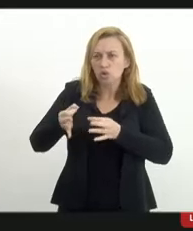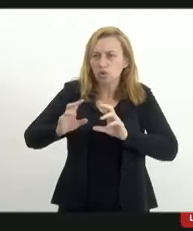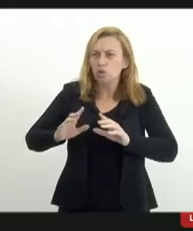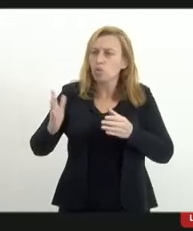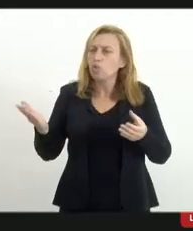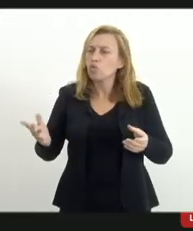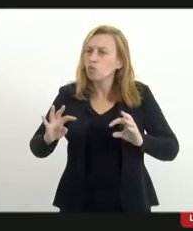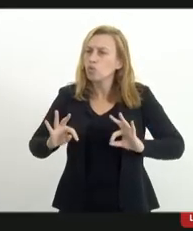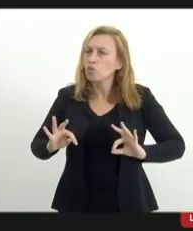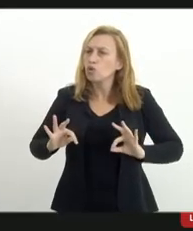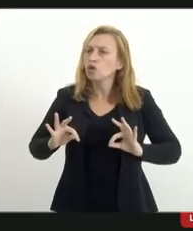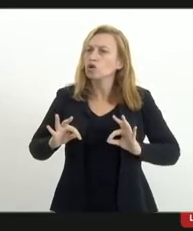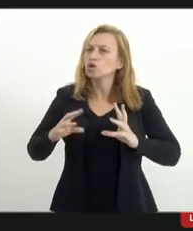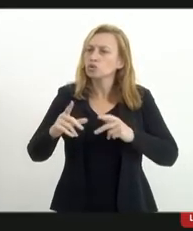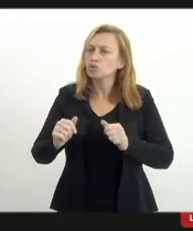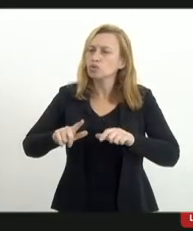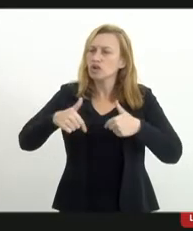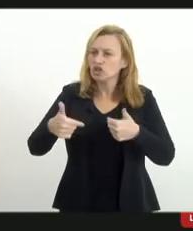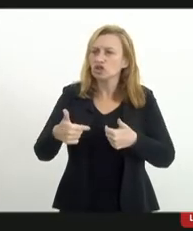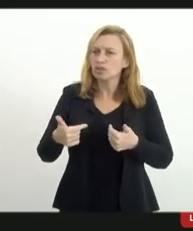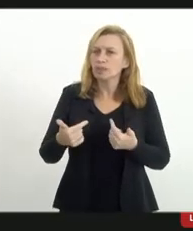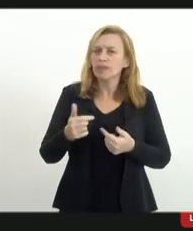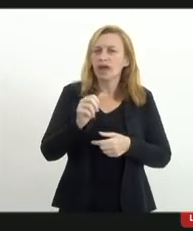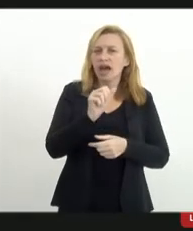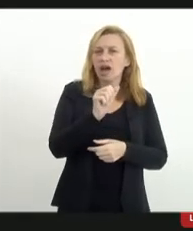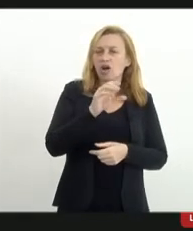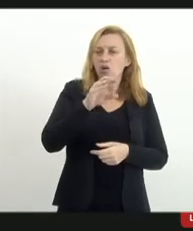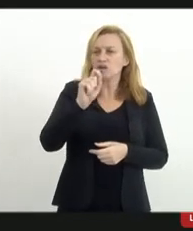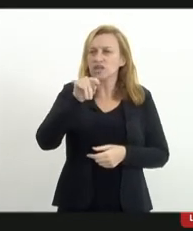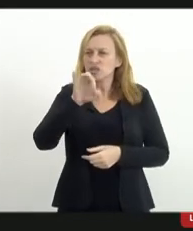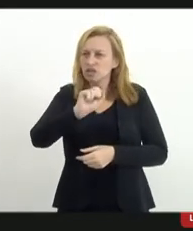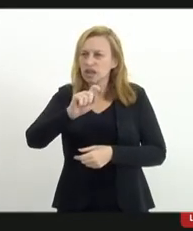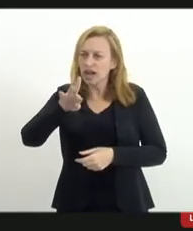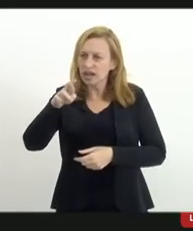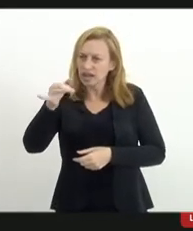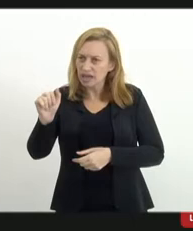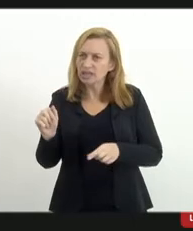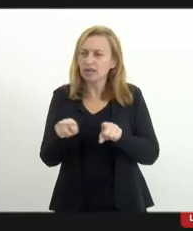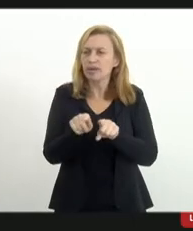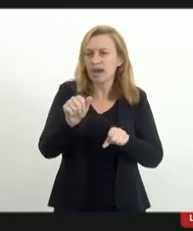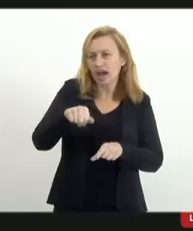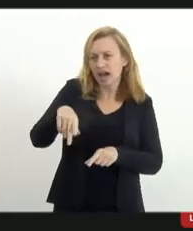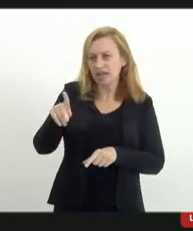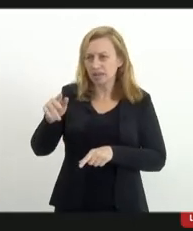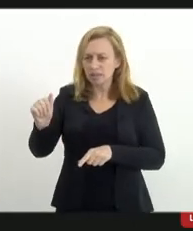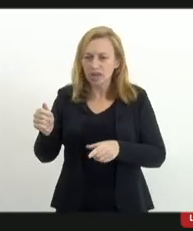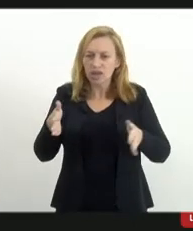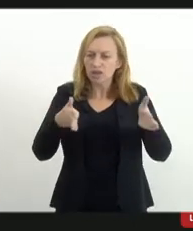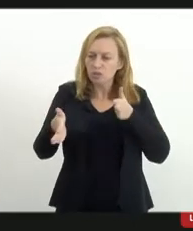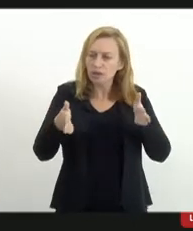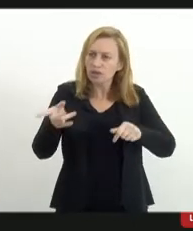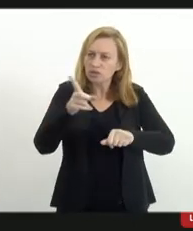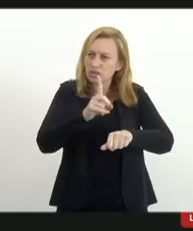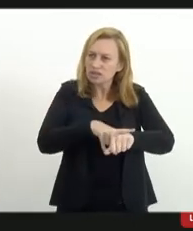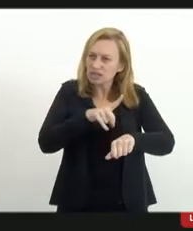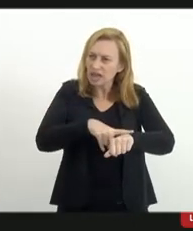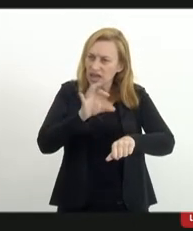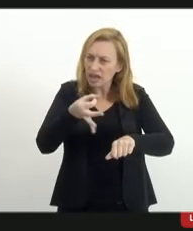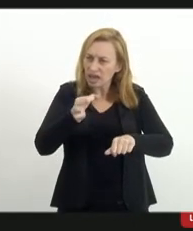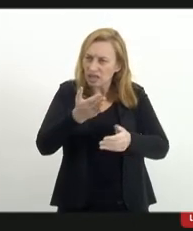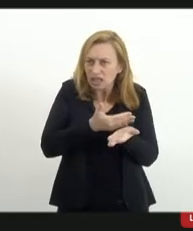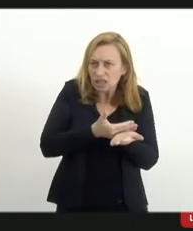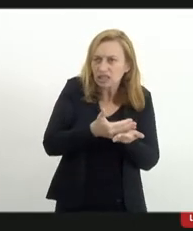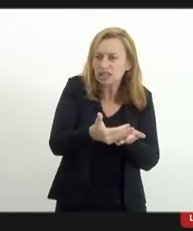curso entre concessionárias e ANP, é que o prazo decadencial se iniciaria, o